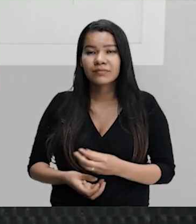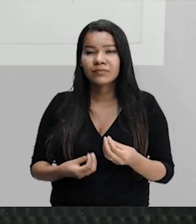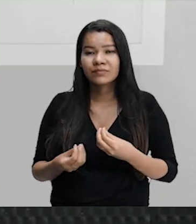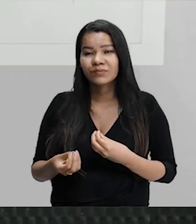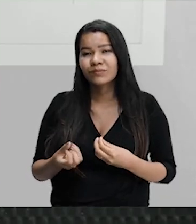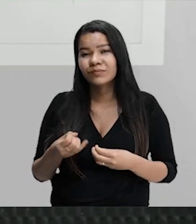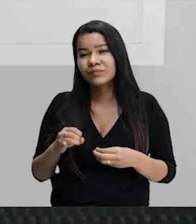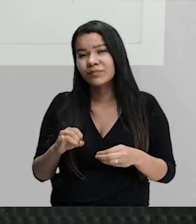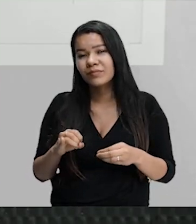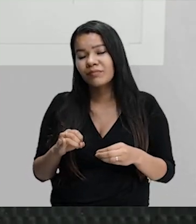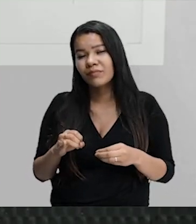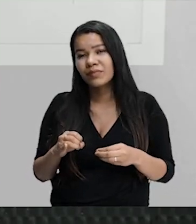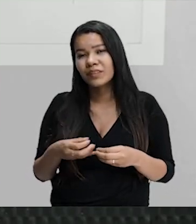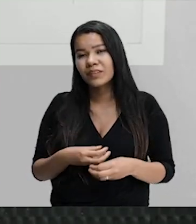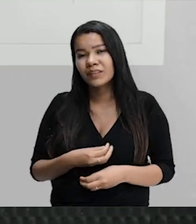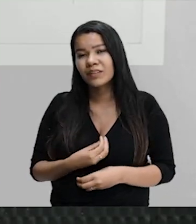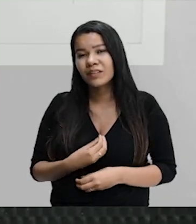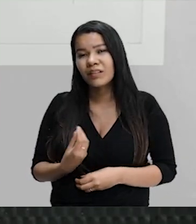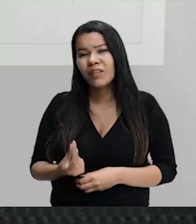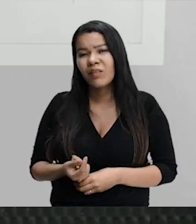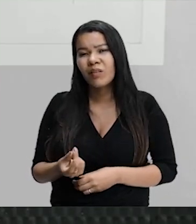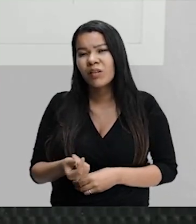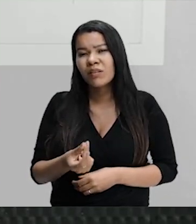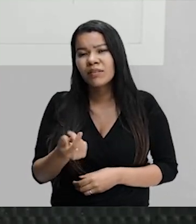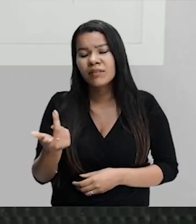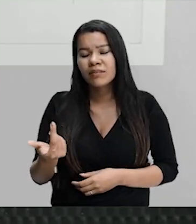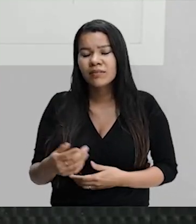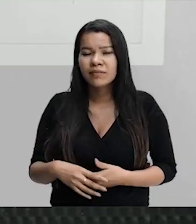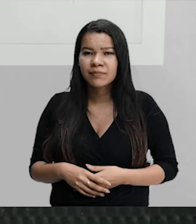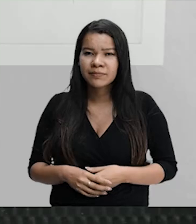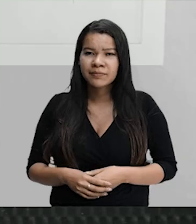elas se comportam ao longo da sua vida, ok?